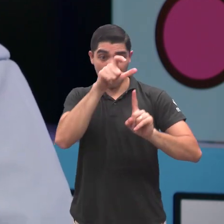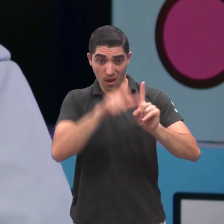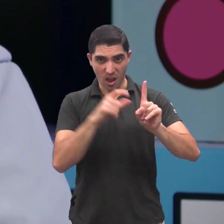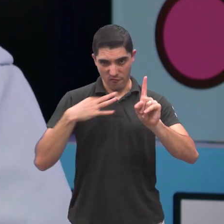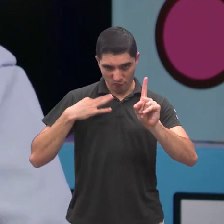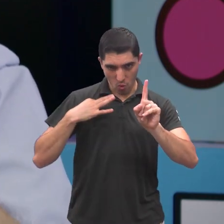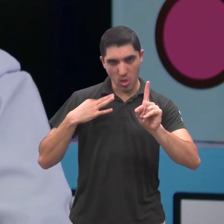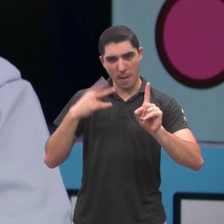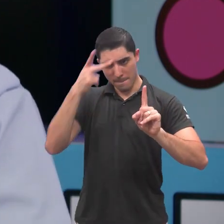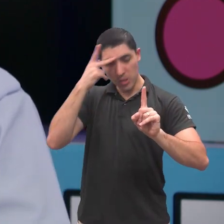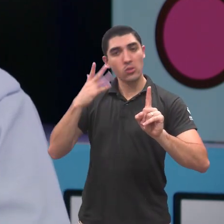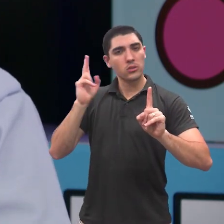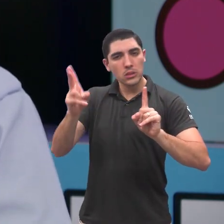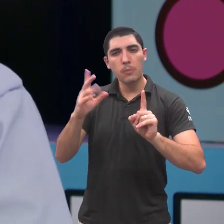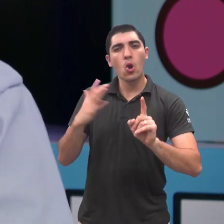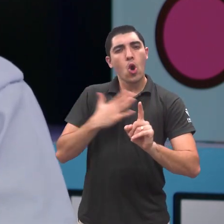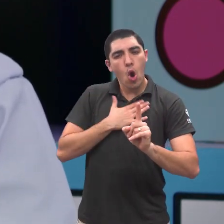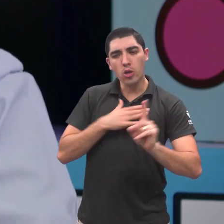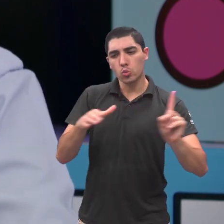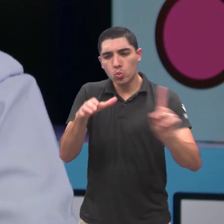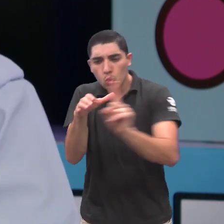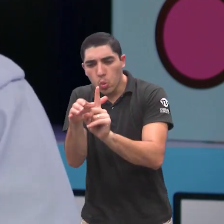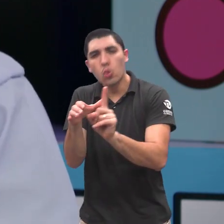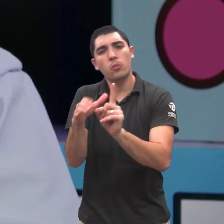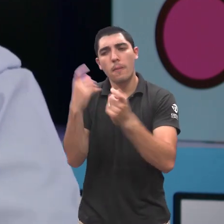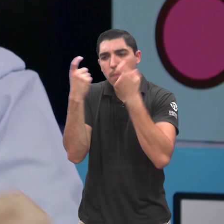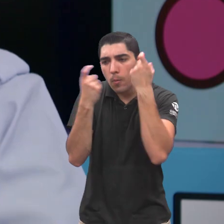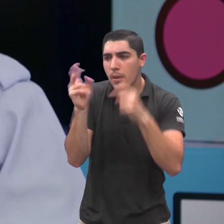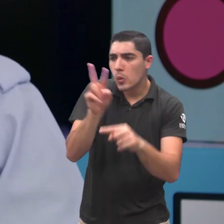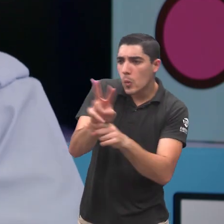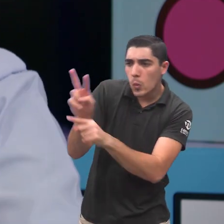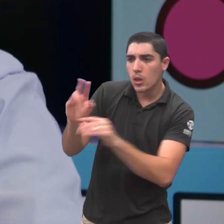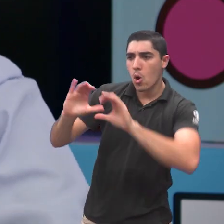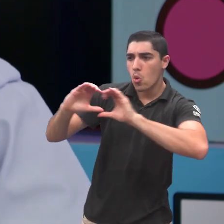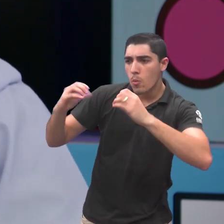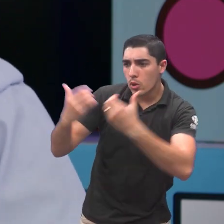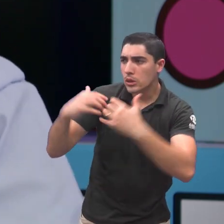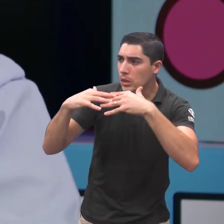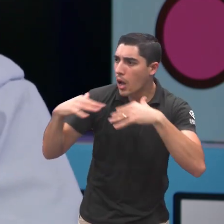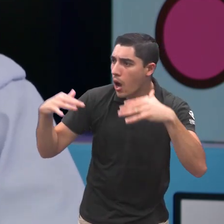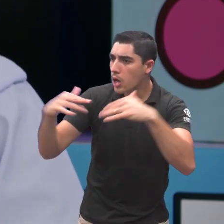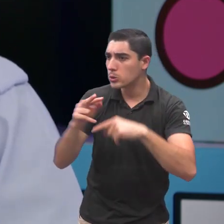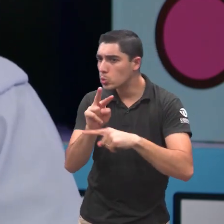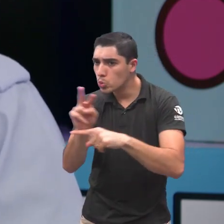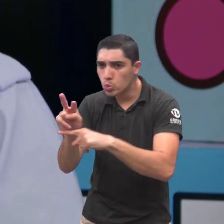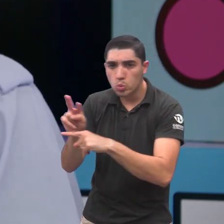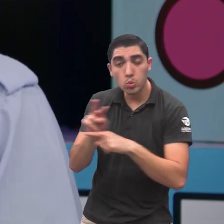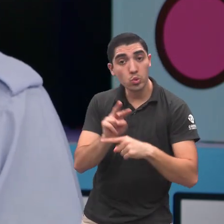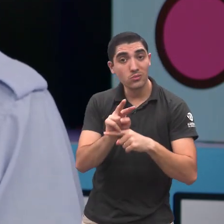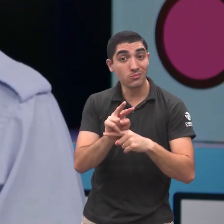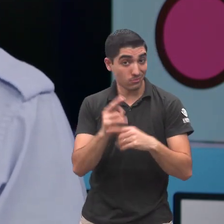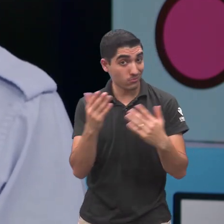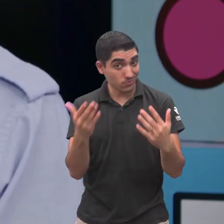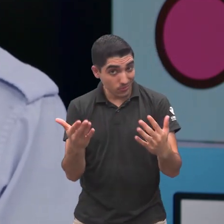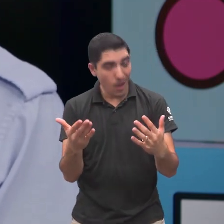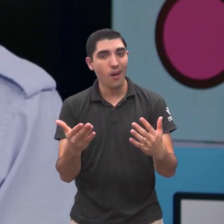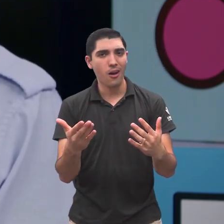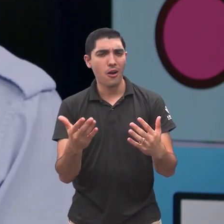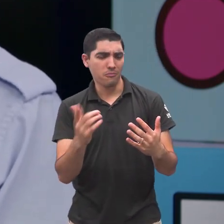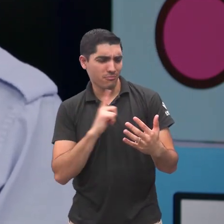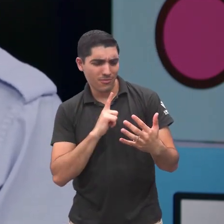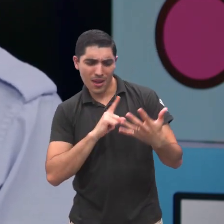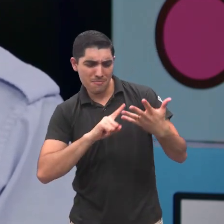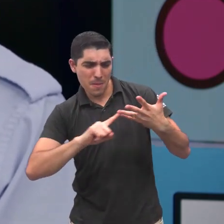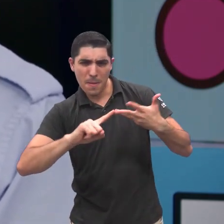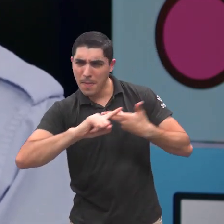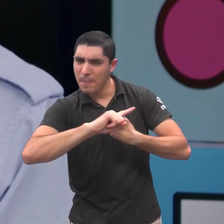pessoa preocupada com o bem-estar da sua comunidade, do seu grupo de pessoas, né? Então, além de